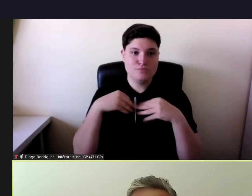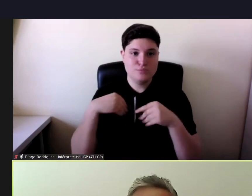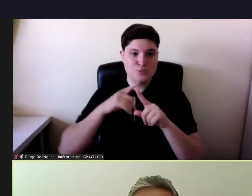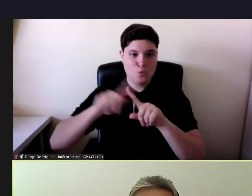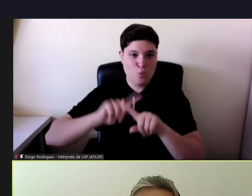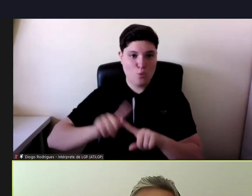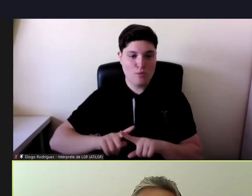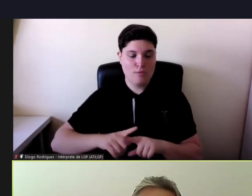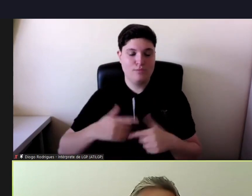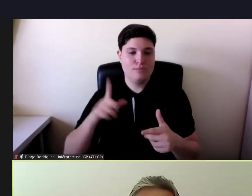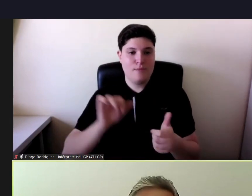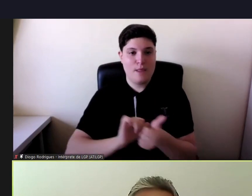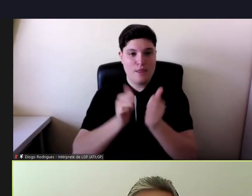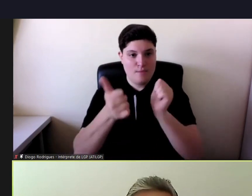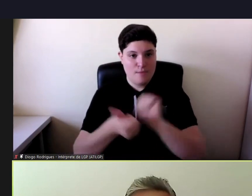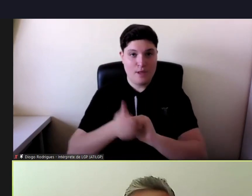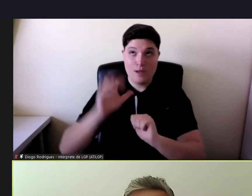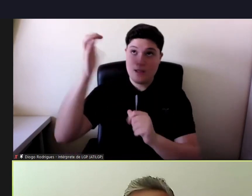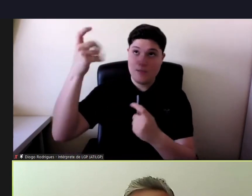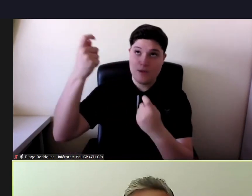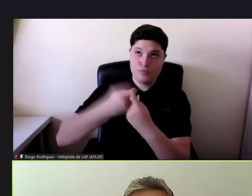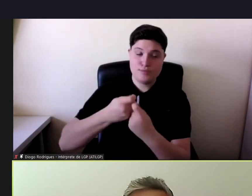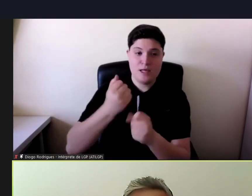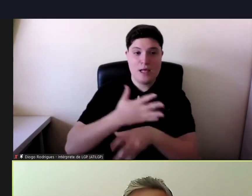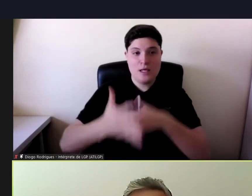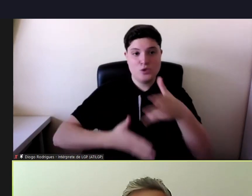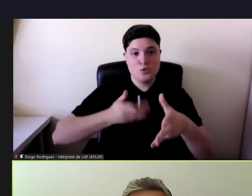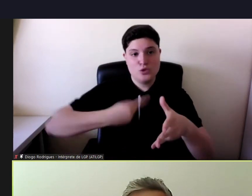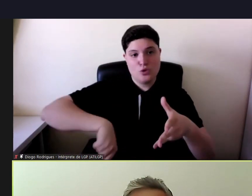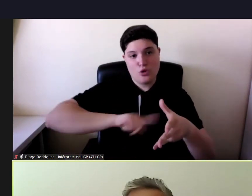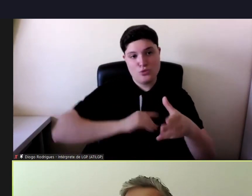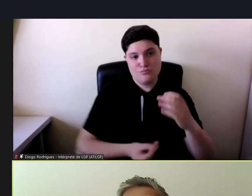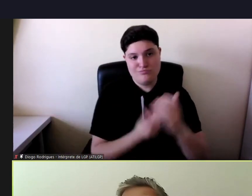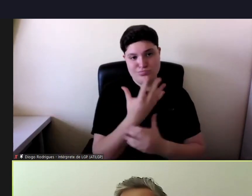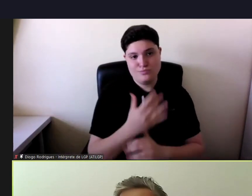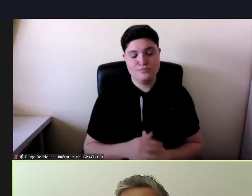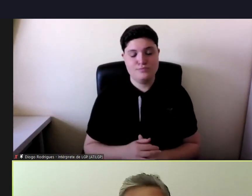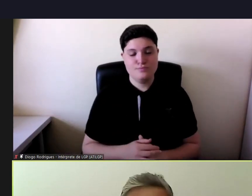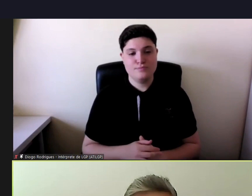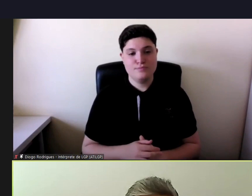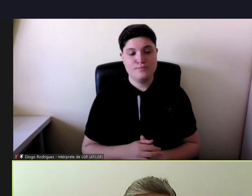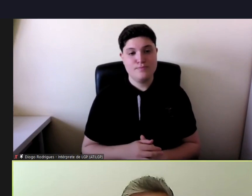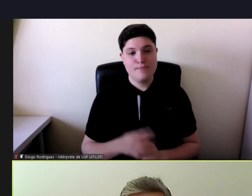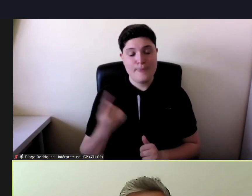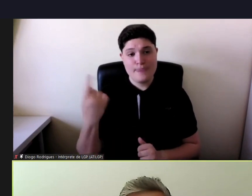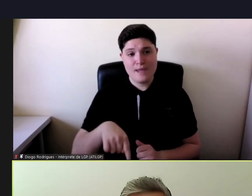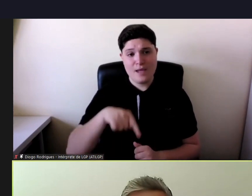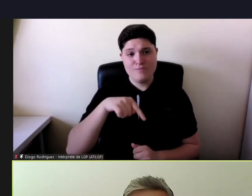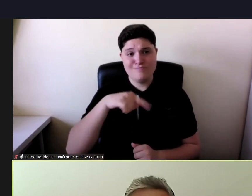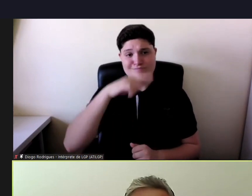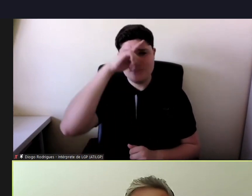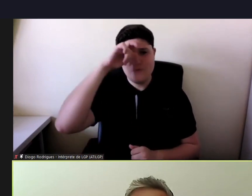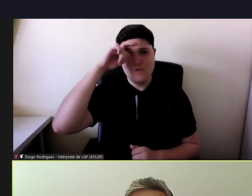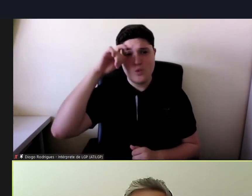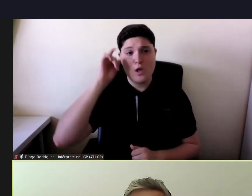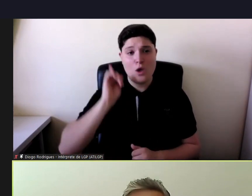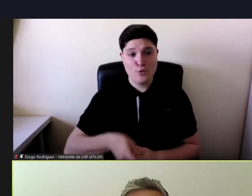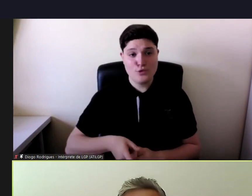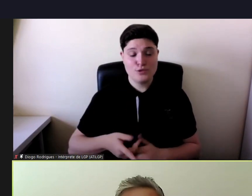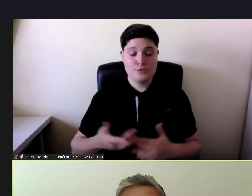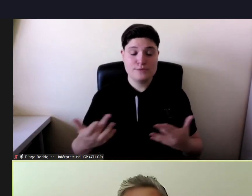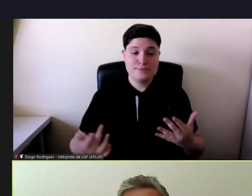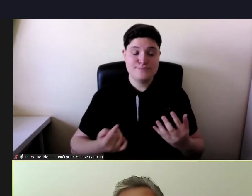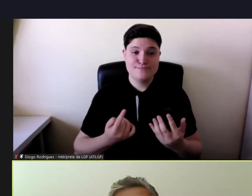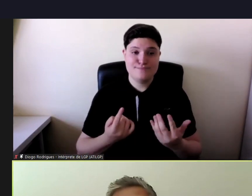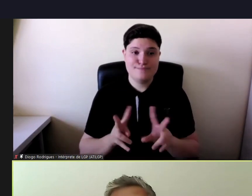território, ele tem um sistema que suporta a vida, e que ele pode mudar, que é depreciável, digamos assim. O modo de funcionamento